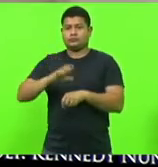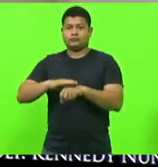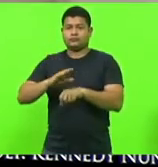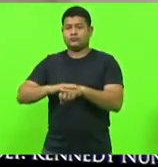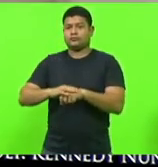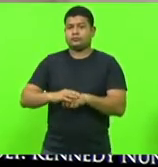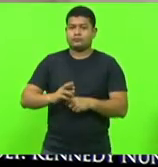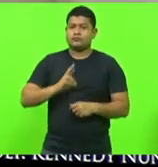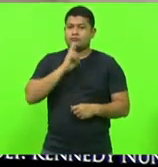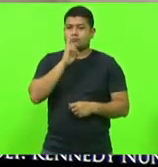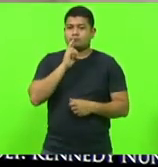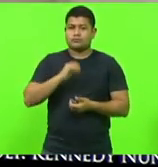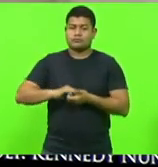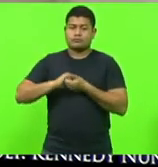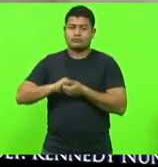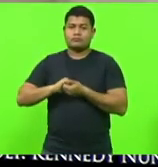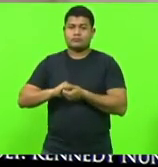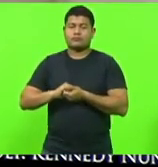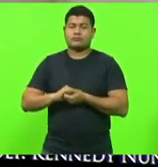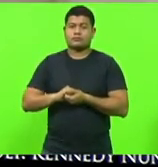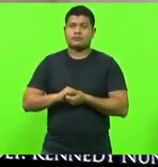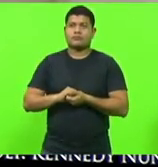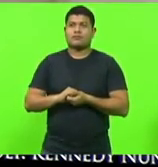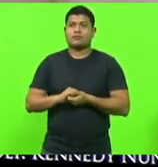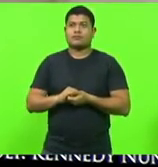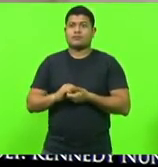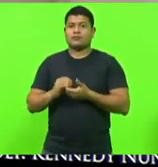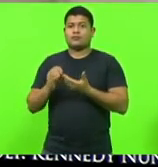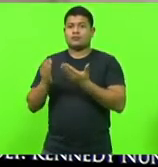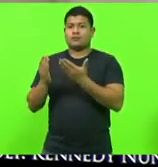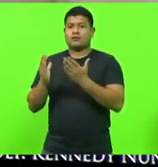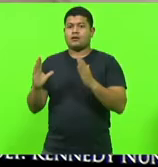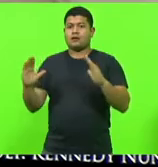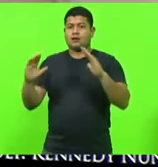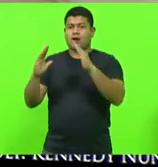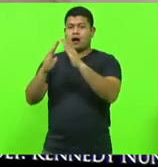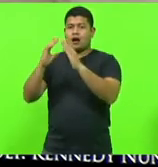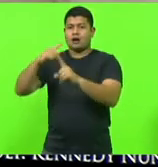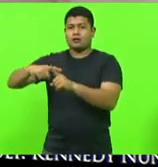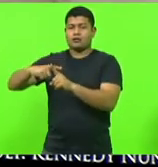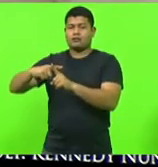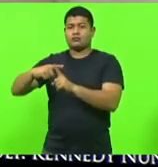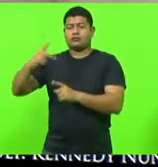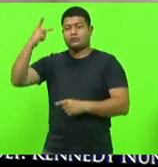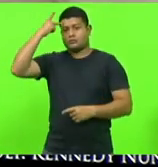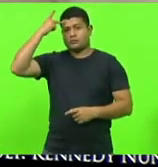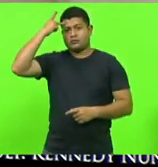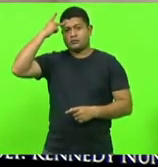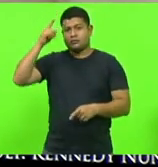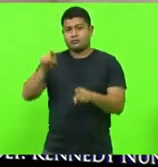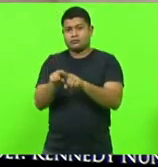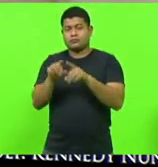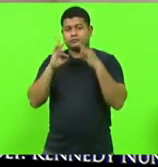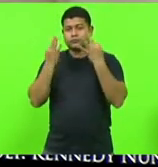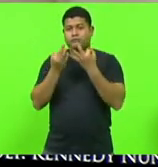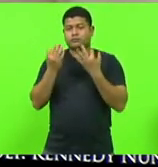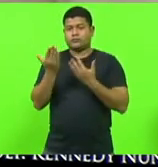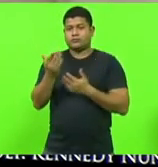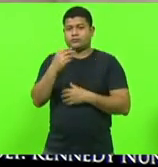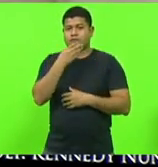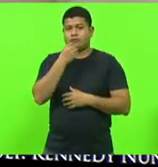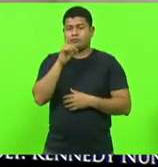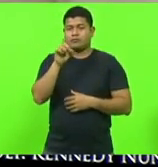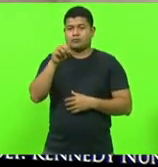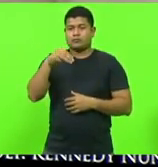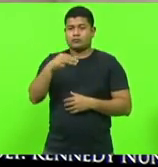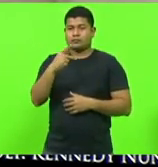Minotto. Cumprimentando a Arquidiocese de São Paulo e a família do cardeal D. Paulo Evaristo Harnes